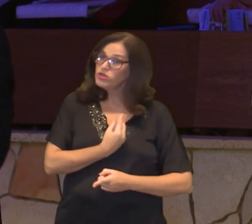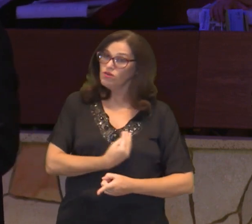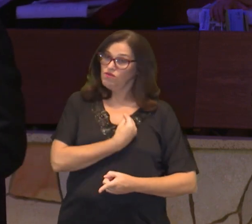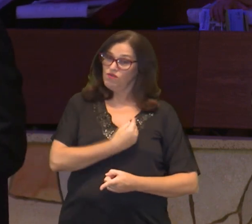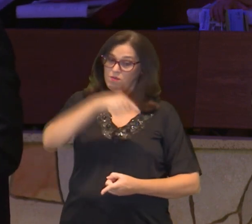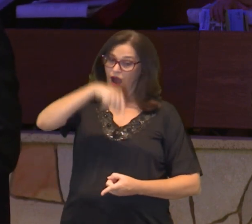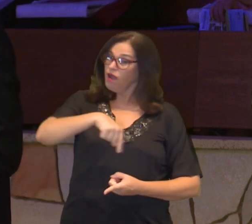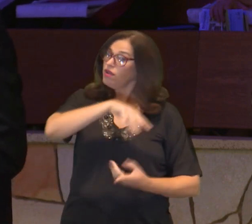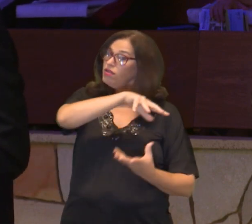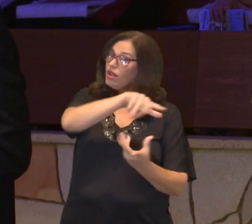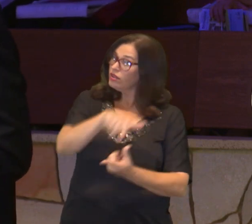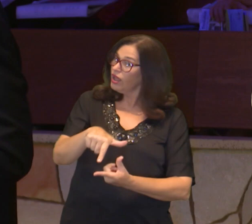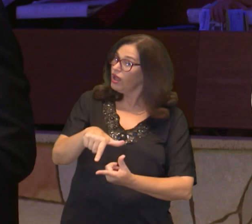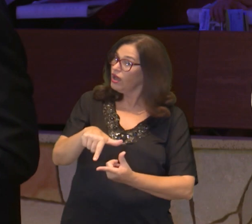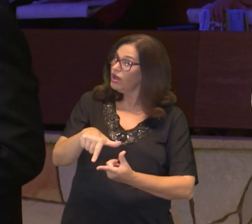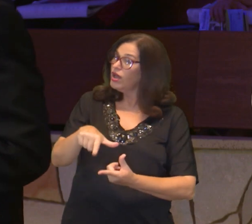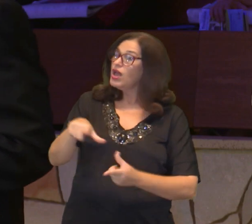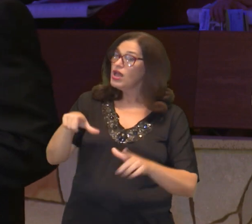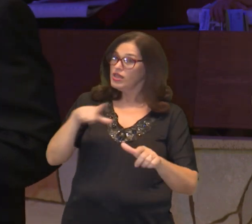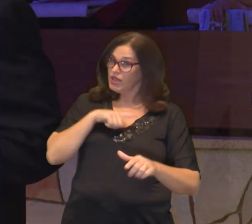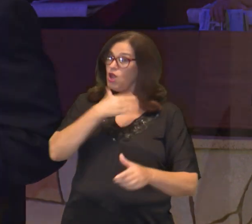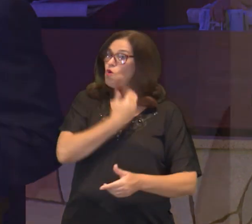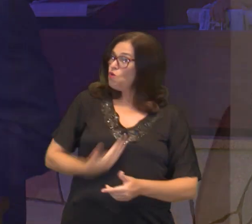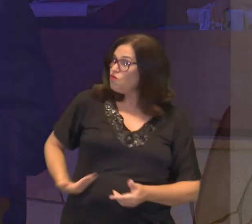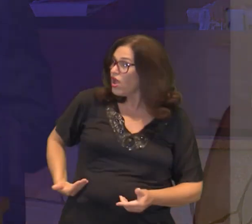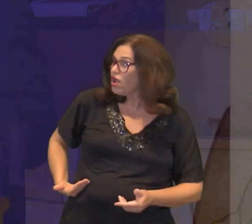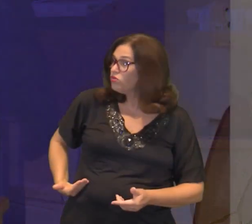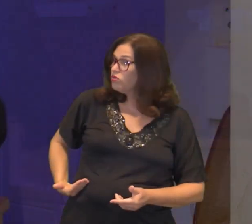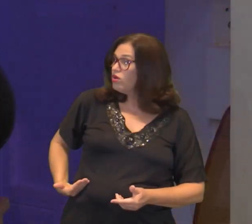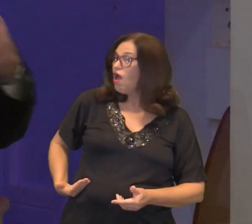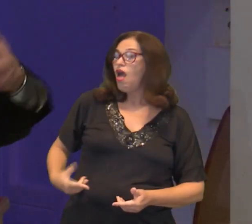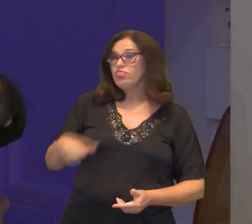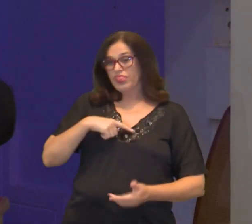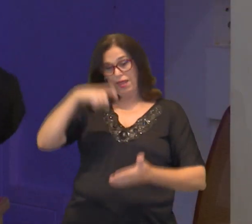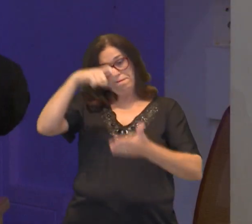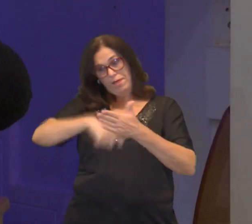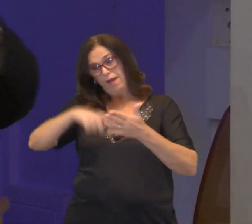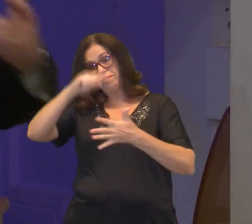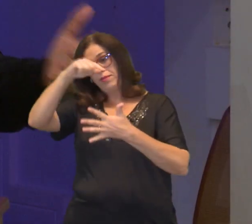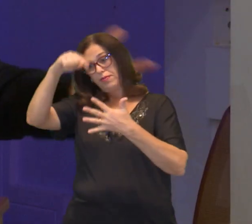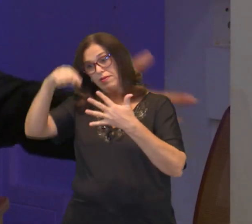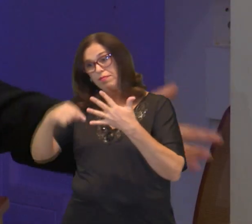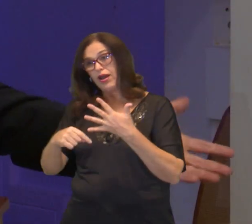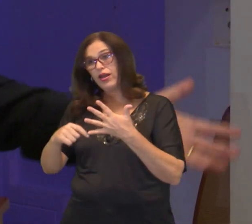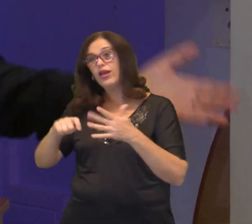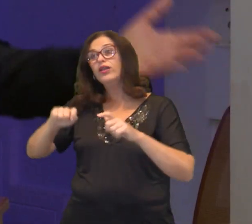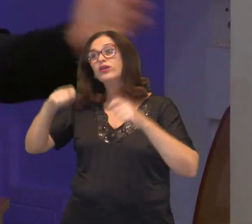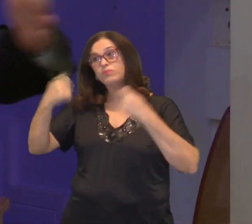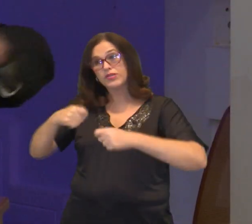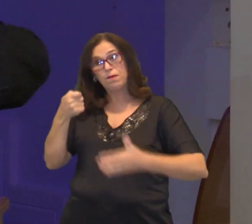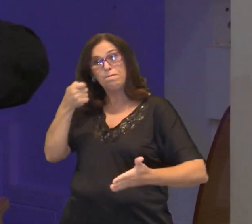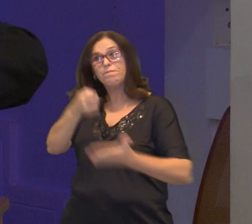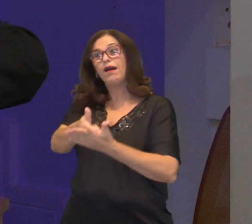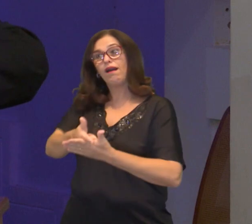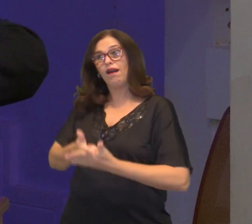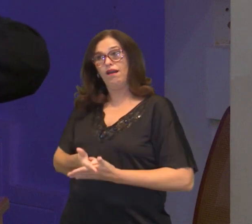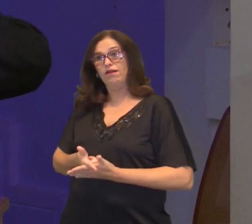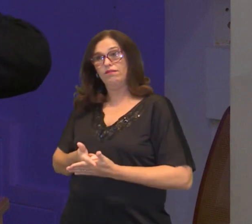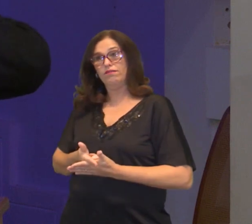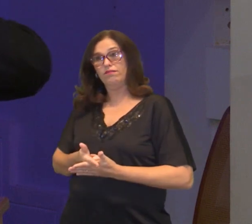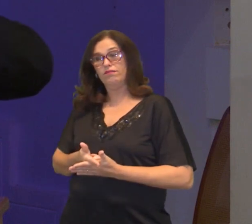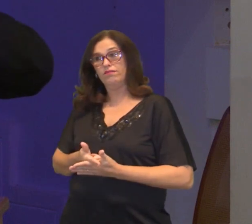do templo e de toda a mecânica do templo, e se